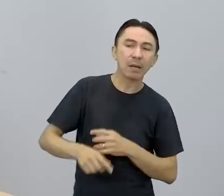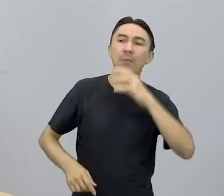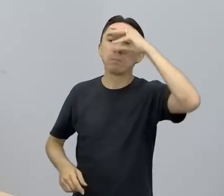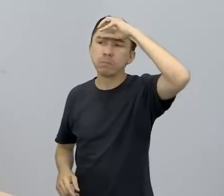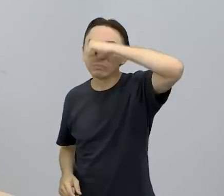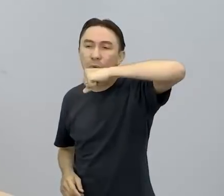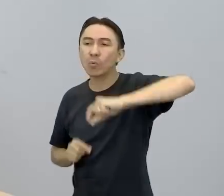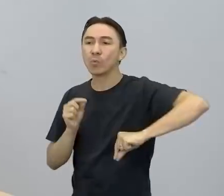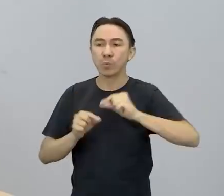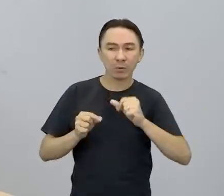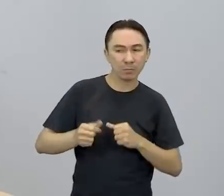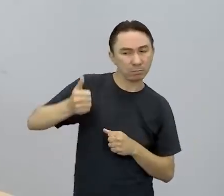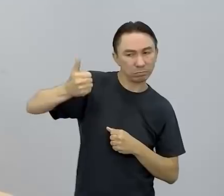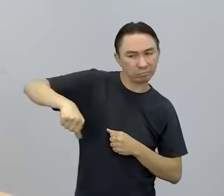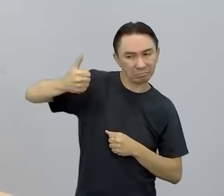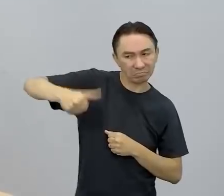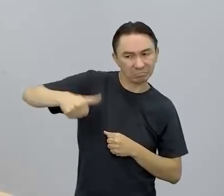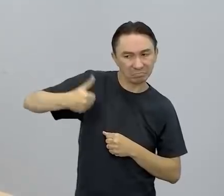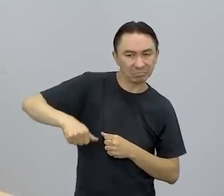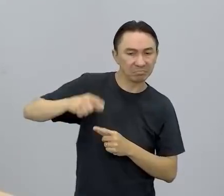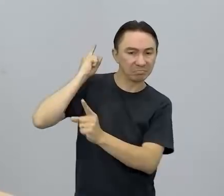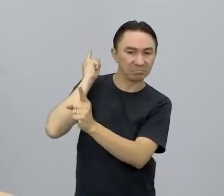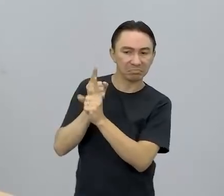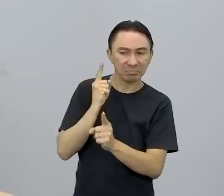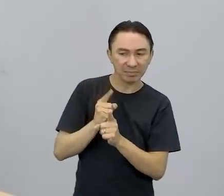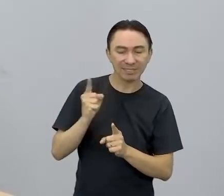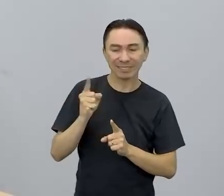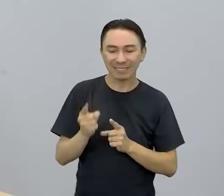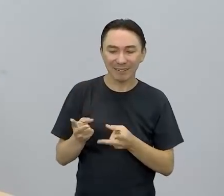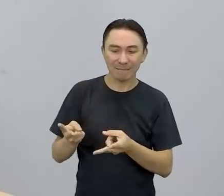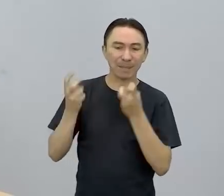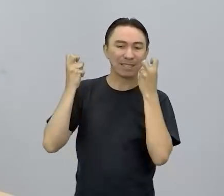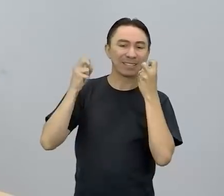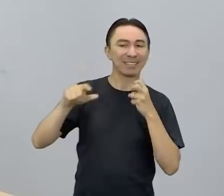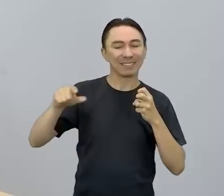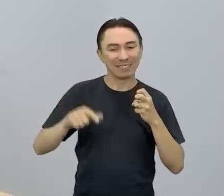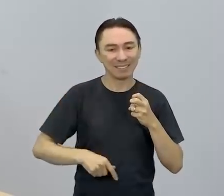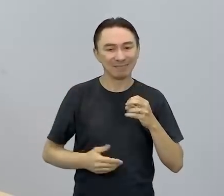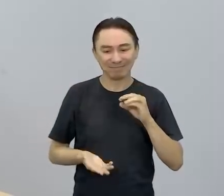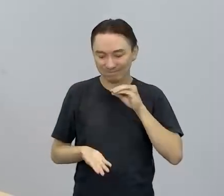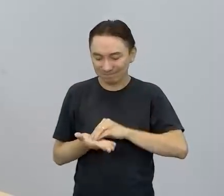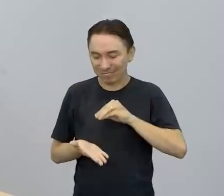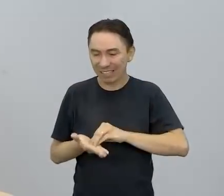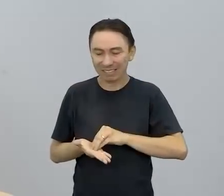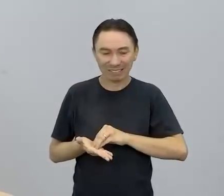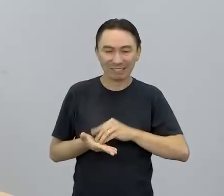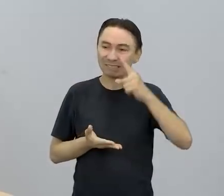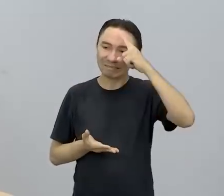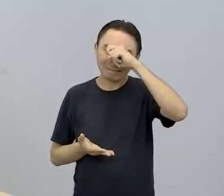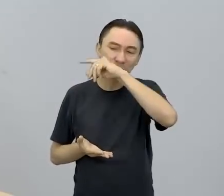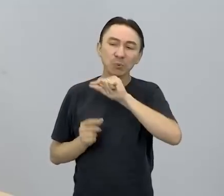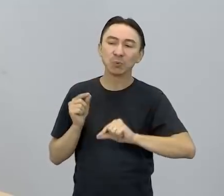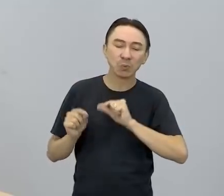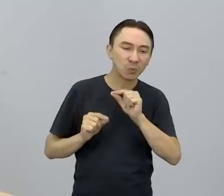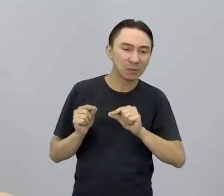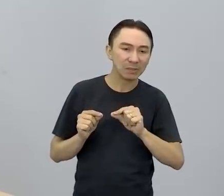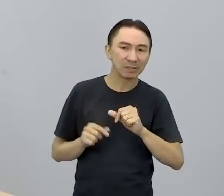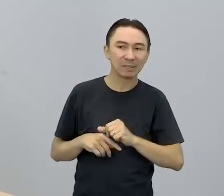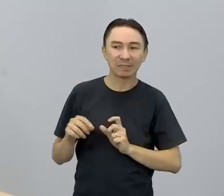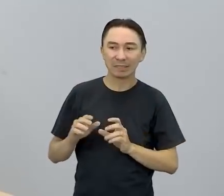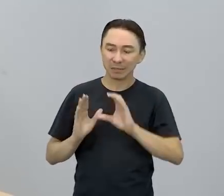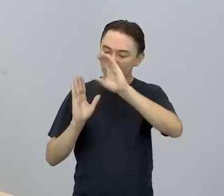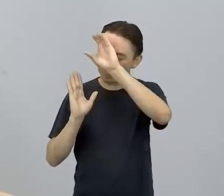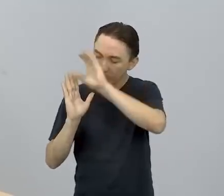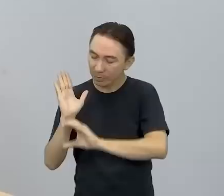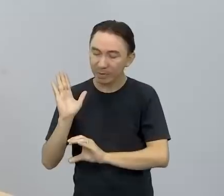aprendizagens desses estudantes, perceber quais são as dificuldades, em que ponto do currículo eles